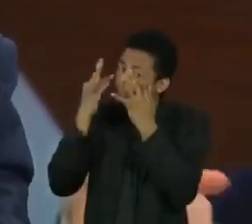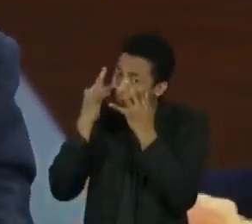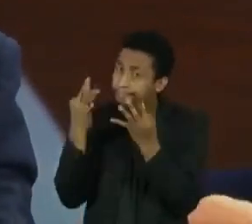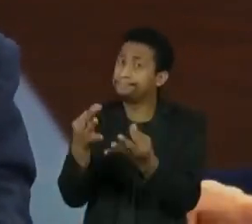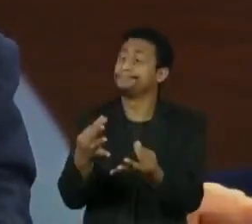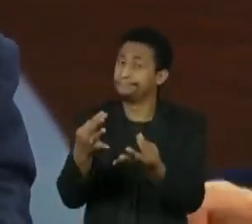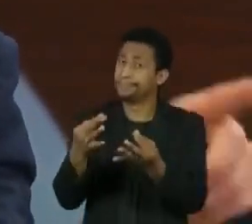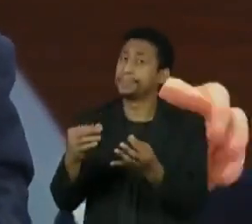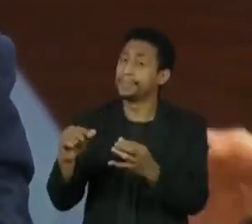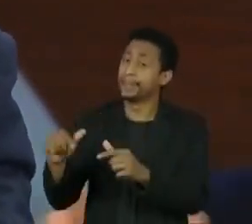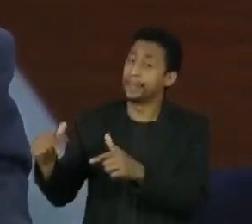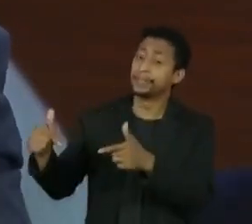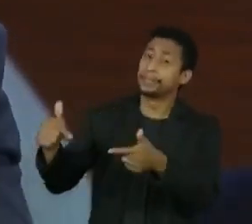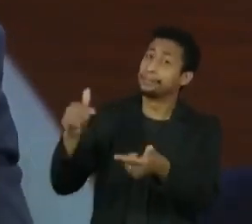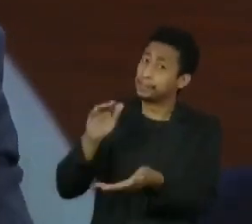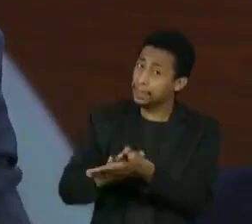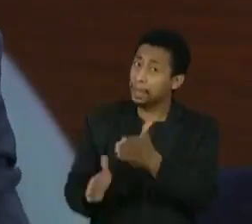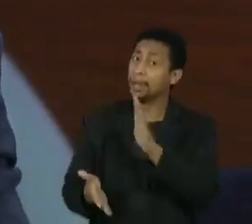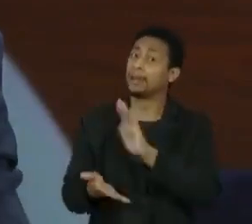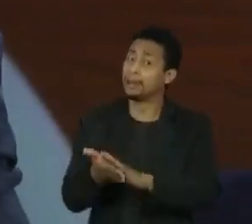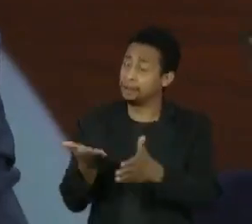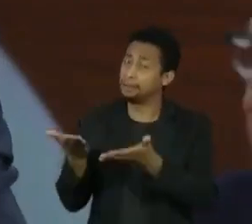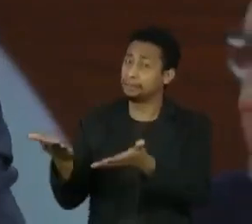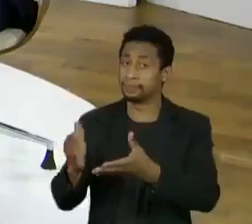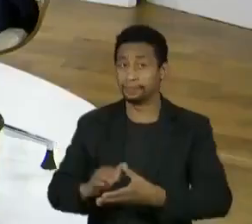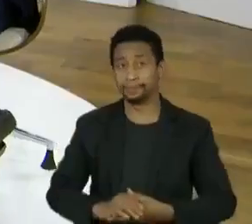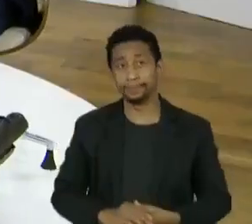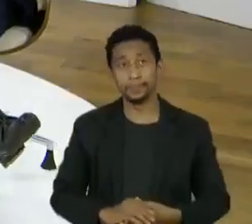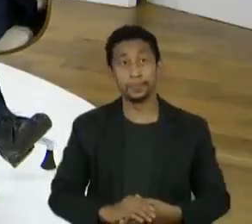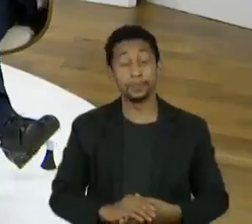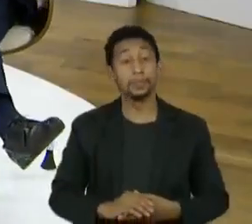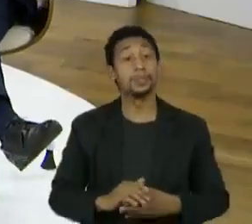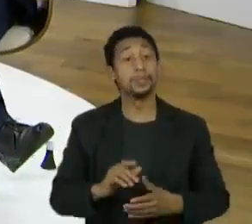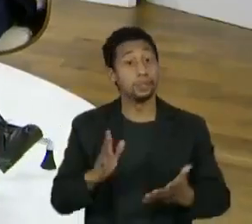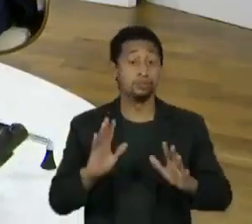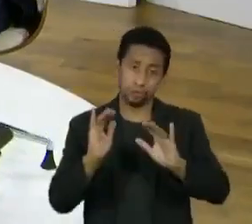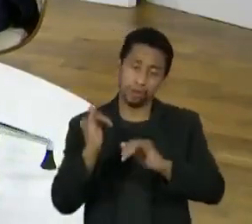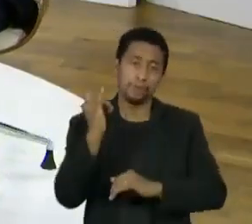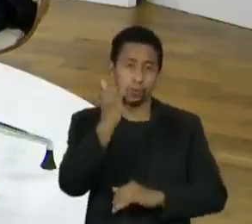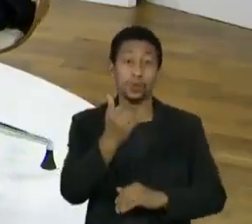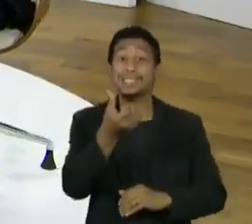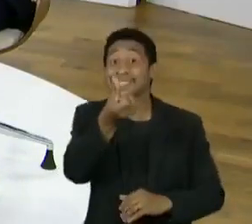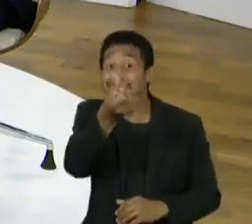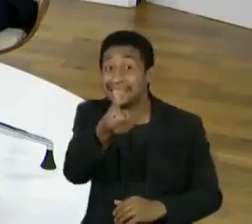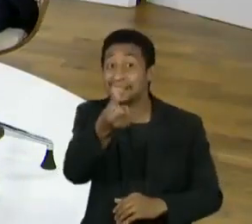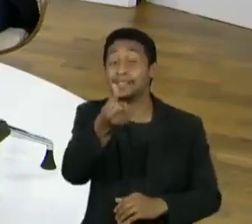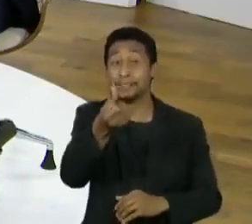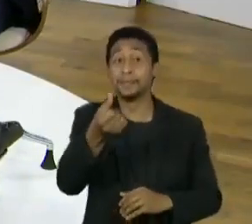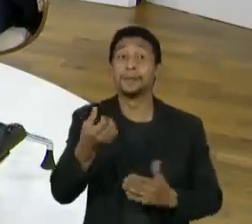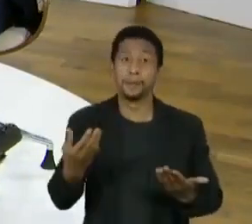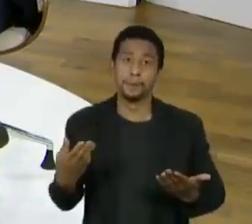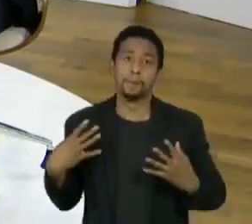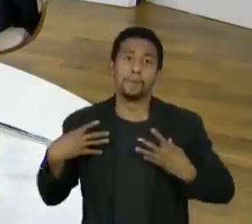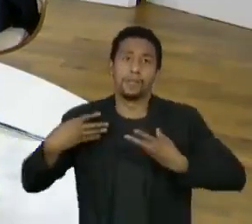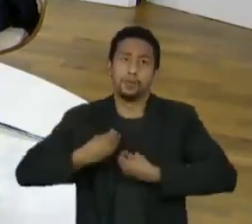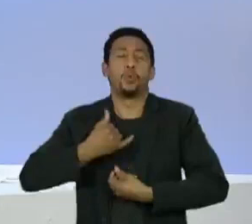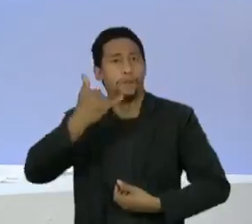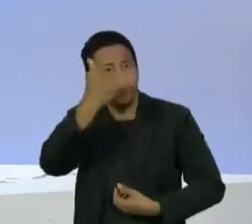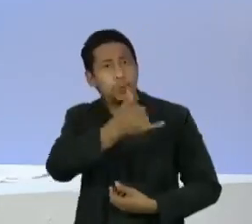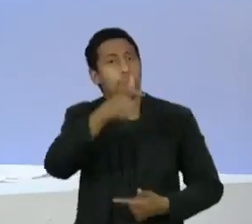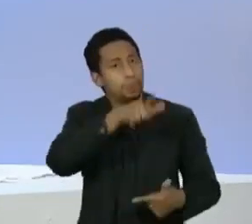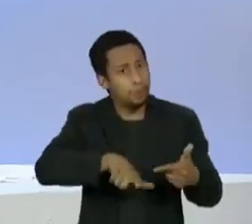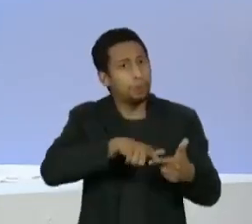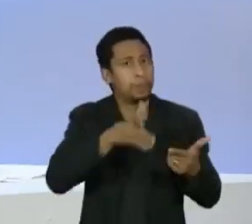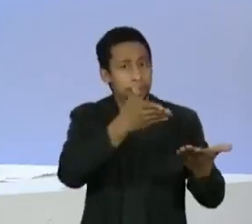essa inoperância do Procurador-Geral da República. Já alertaram sobre a omissão de Augusto Aras. Seis ministros. Os senhores acreditam que o Supremo vai ser a última